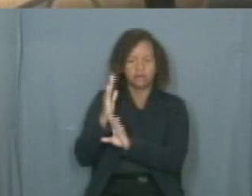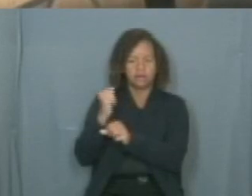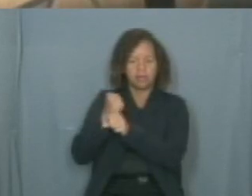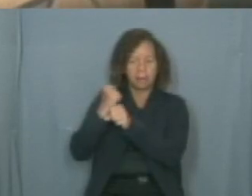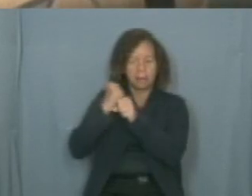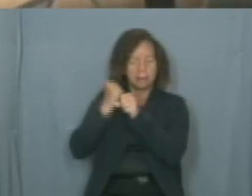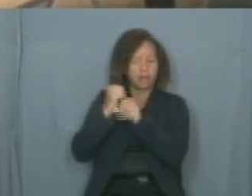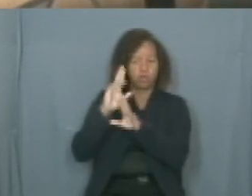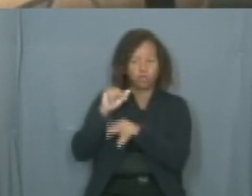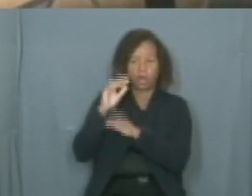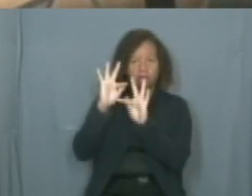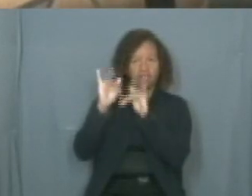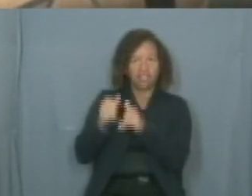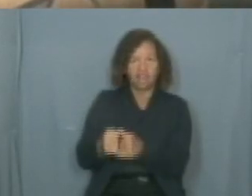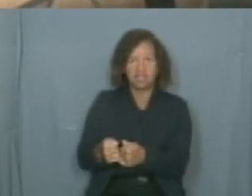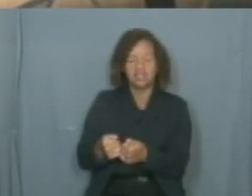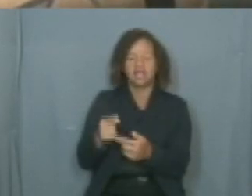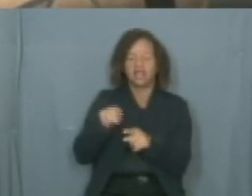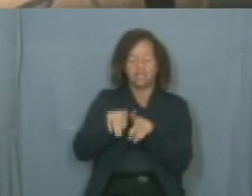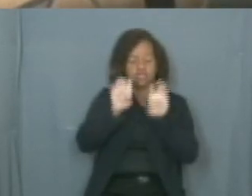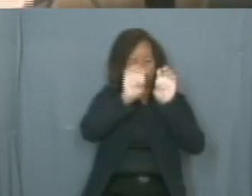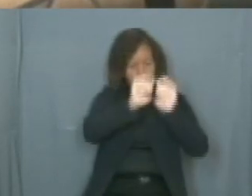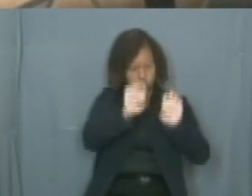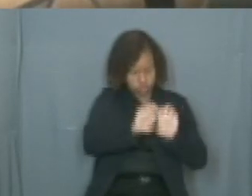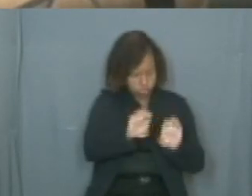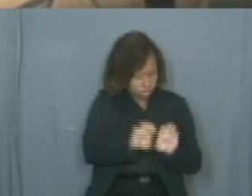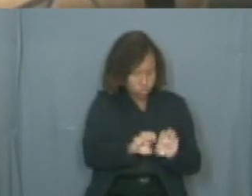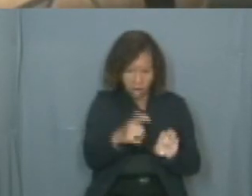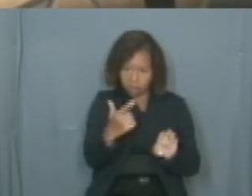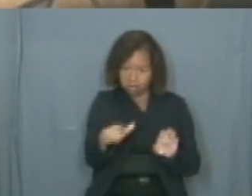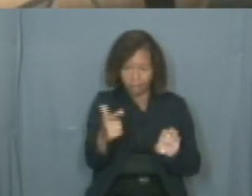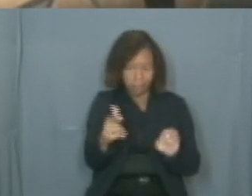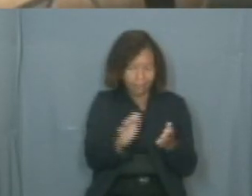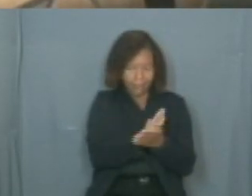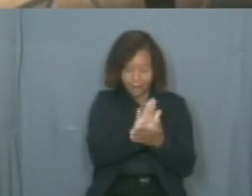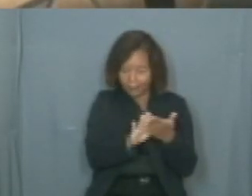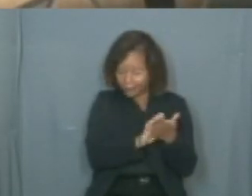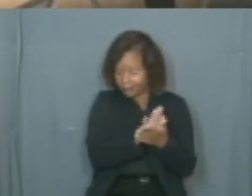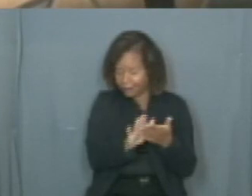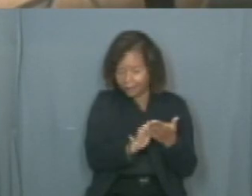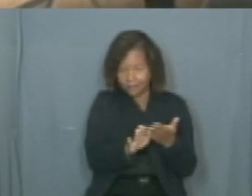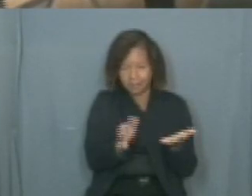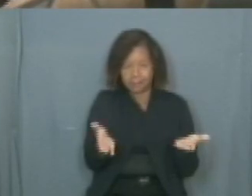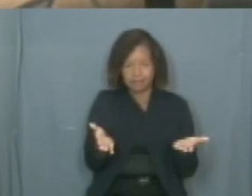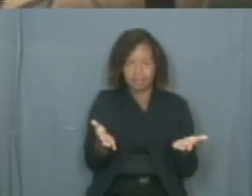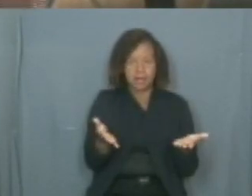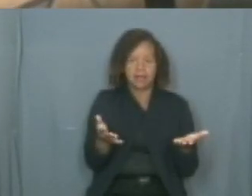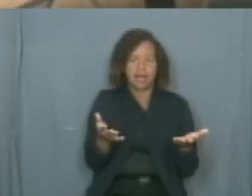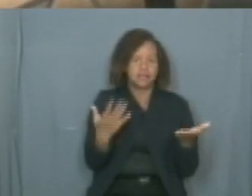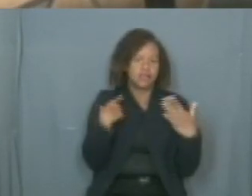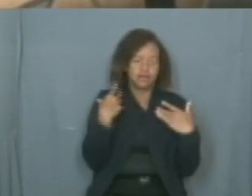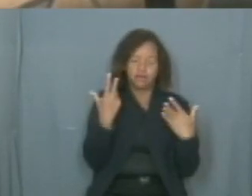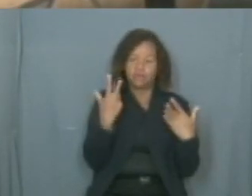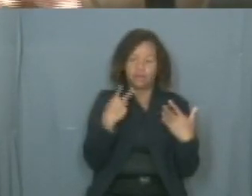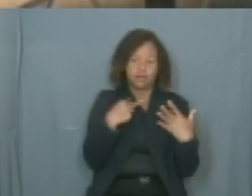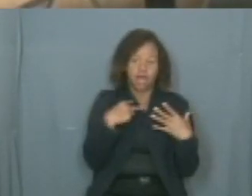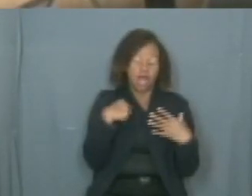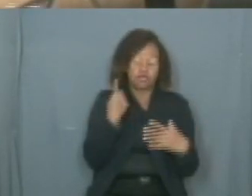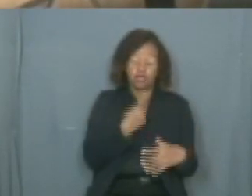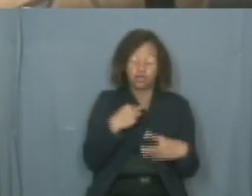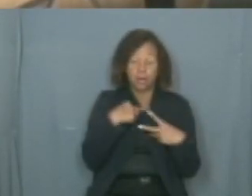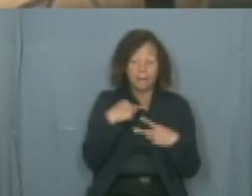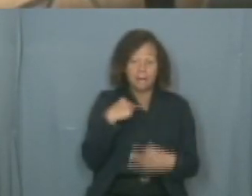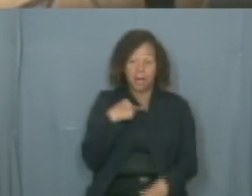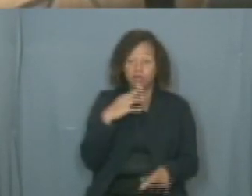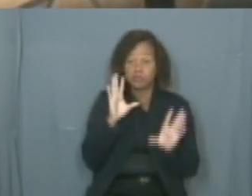obras inacabadas, dessa estrutura que simplesmente não funciona, porque a gente não pode minimizar o problema